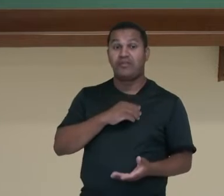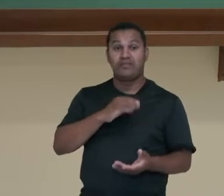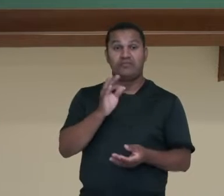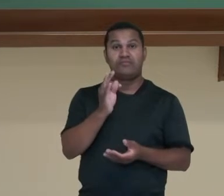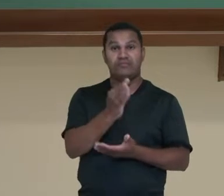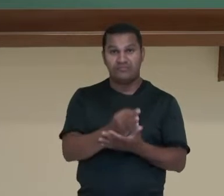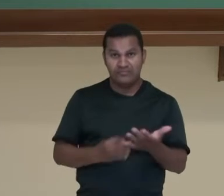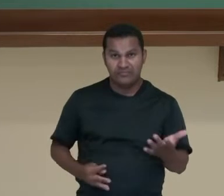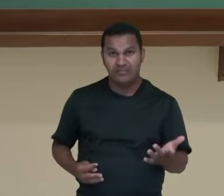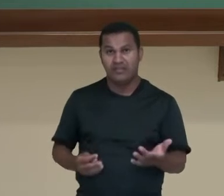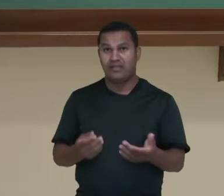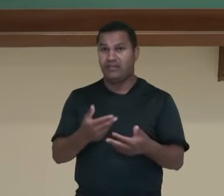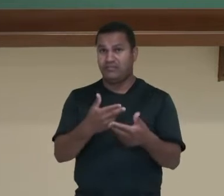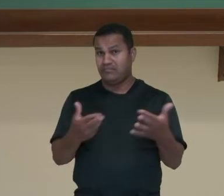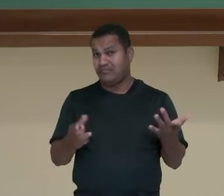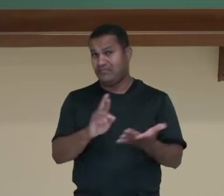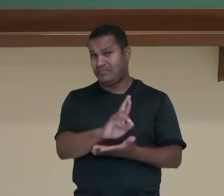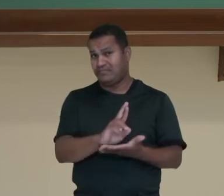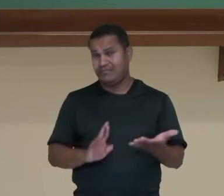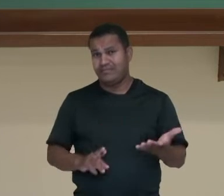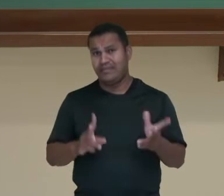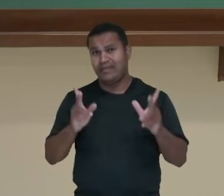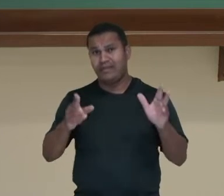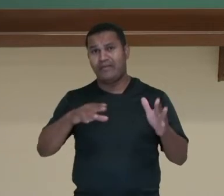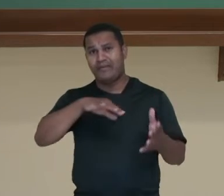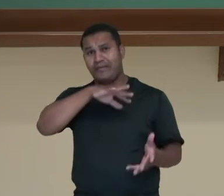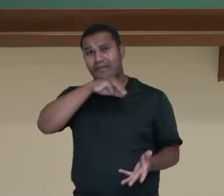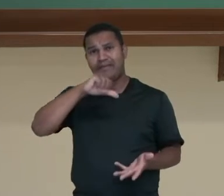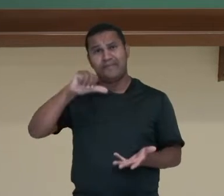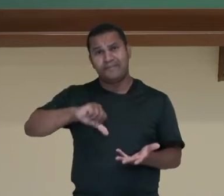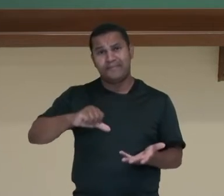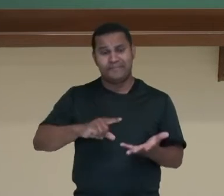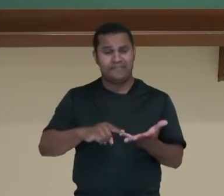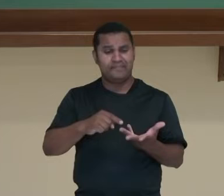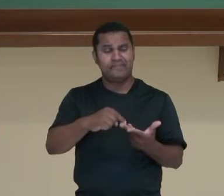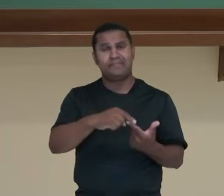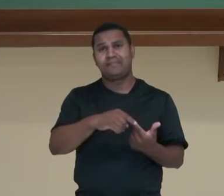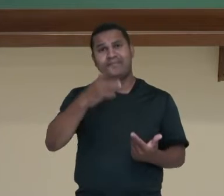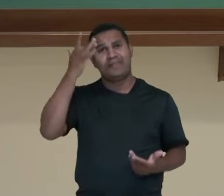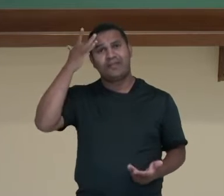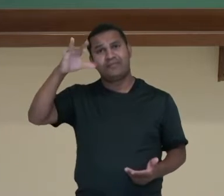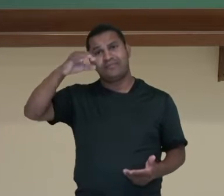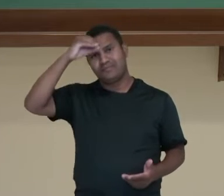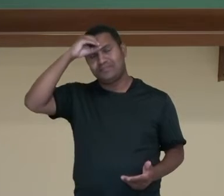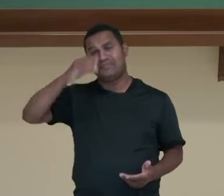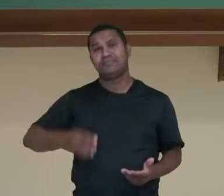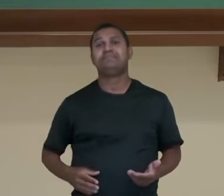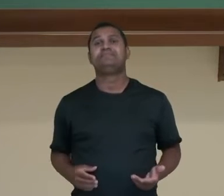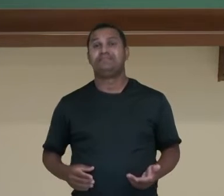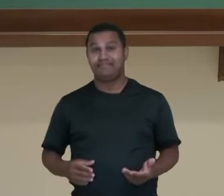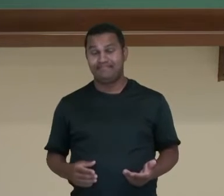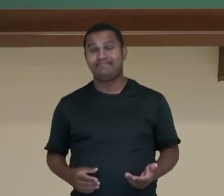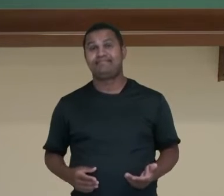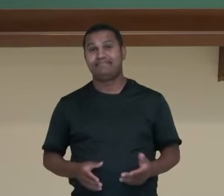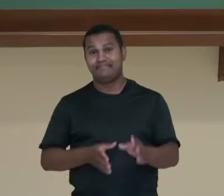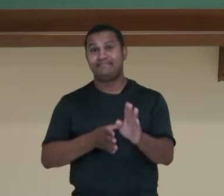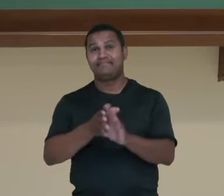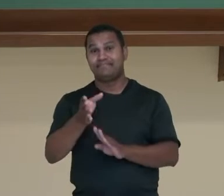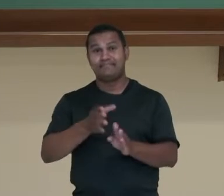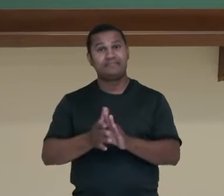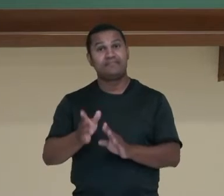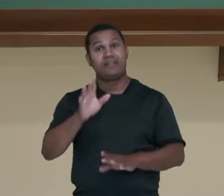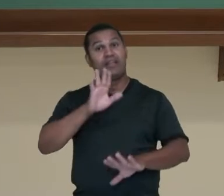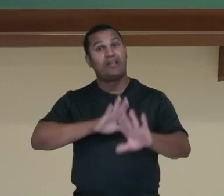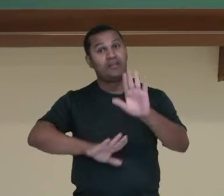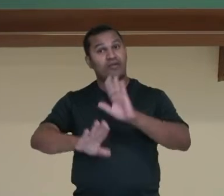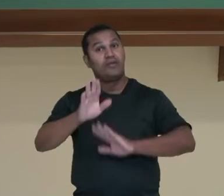produzir, falar de um jeito sobre alguma coisa que você não sabe. Não faça isso. Não faça, não